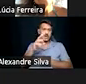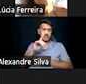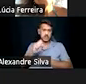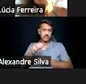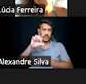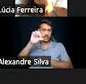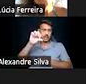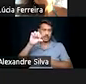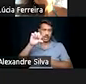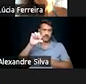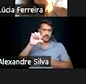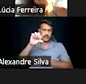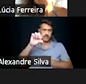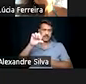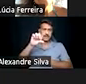nós poderíamos ter